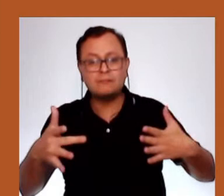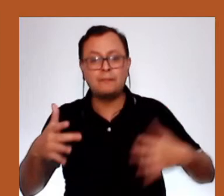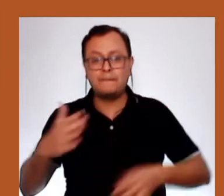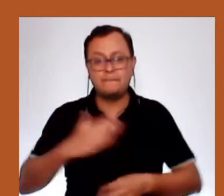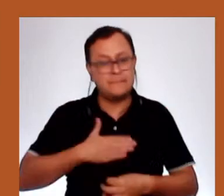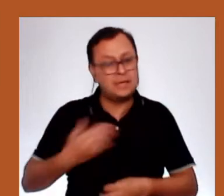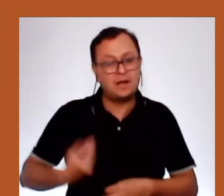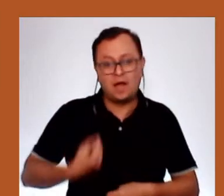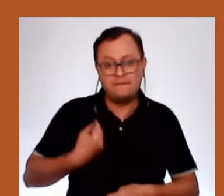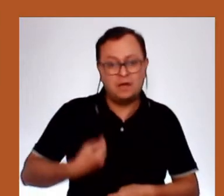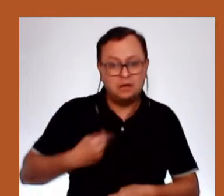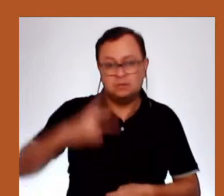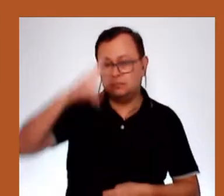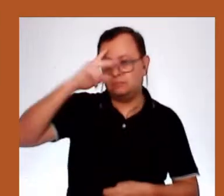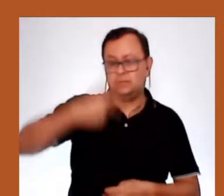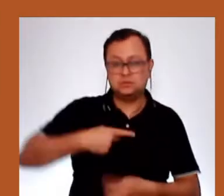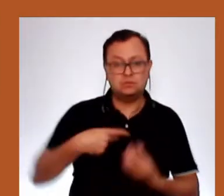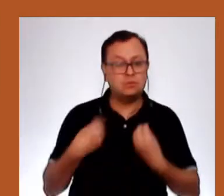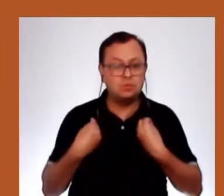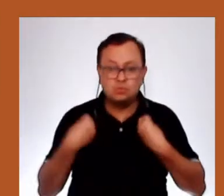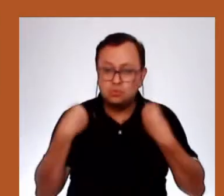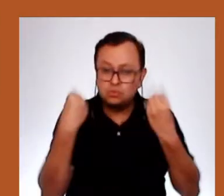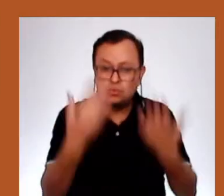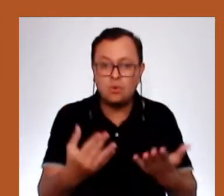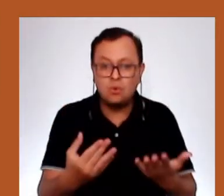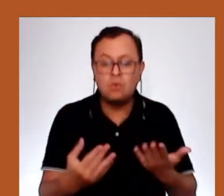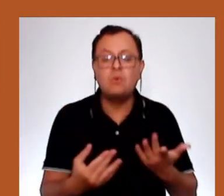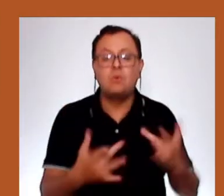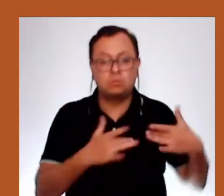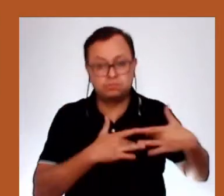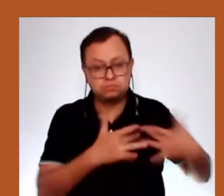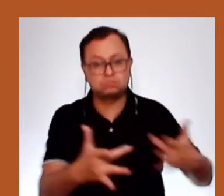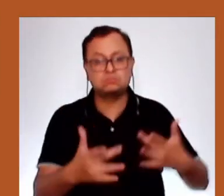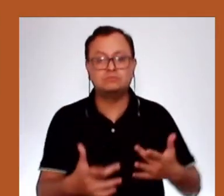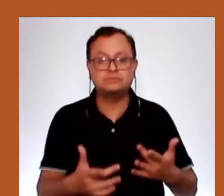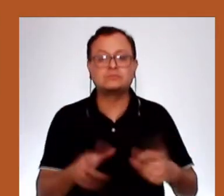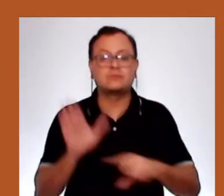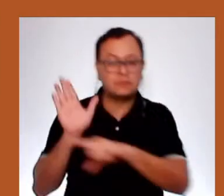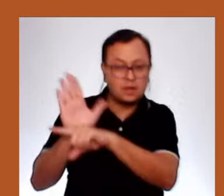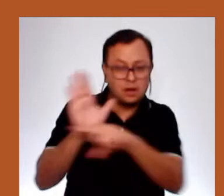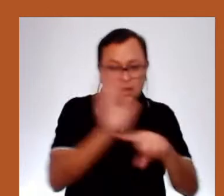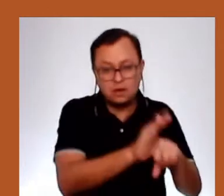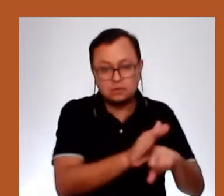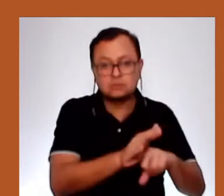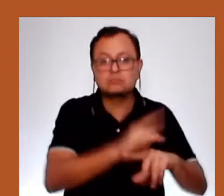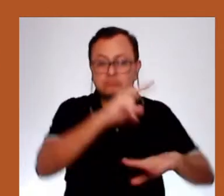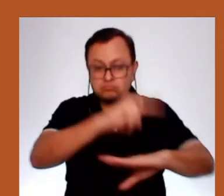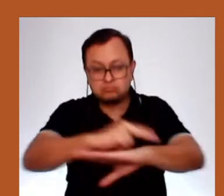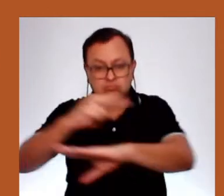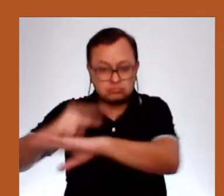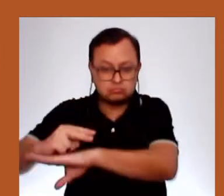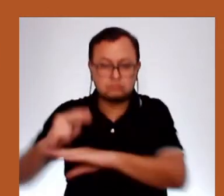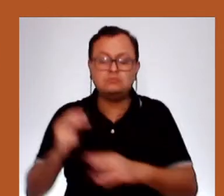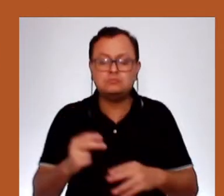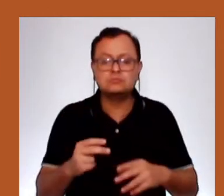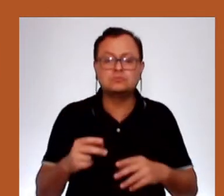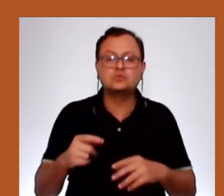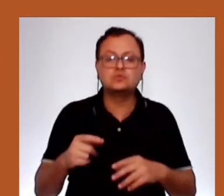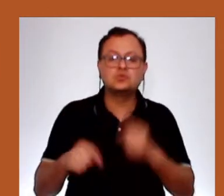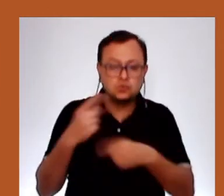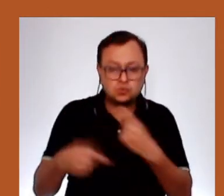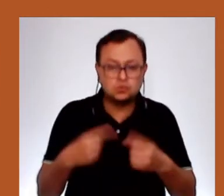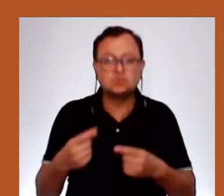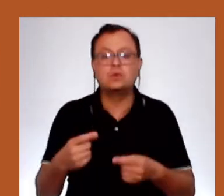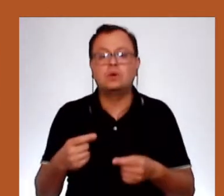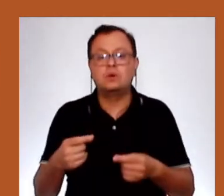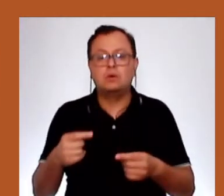vida pessoal, em favor de cumprir o seu objetivo,